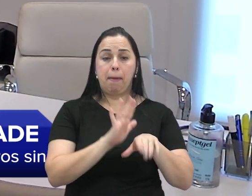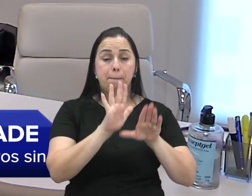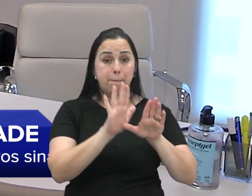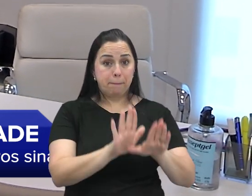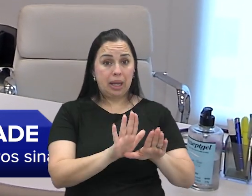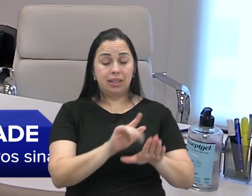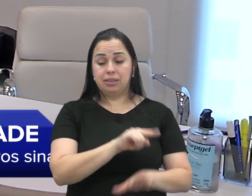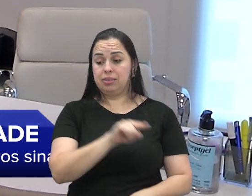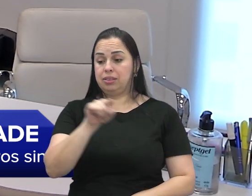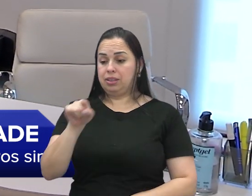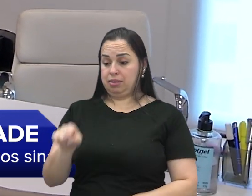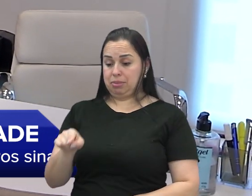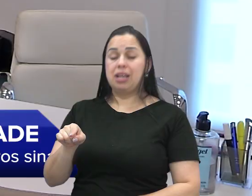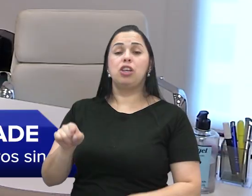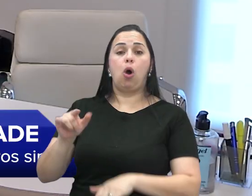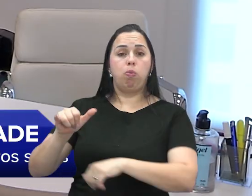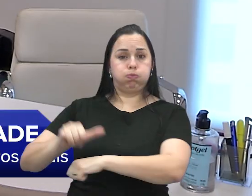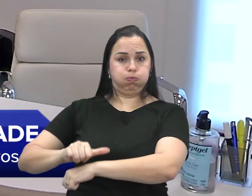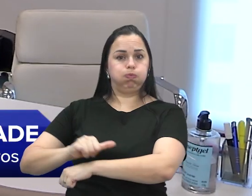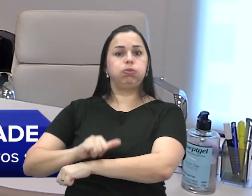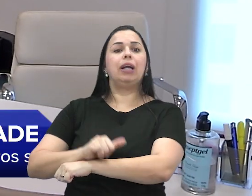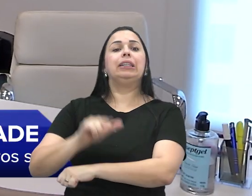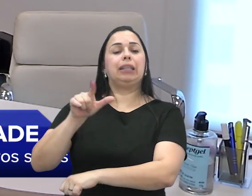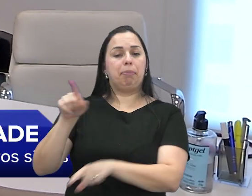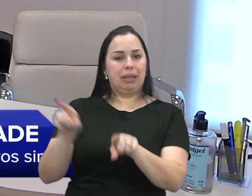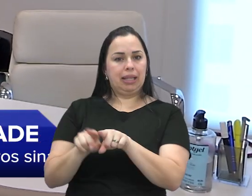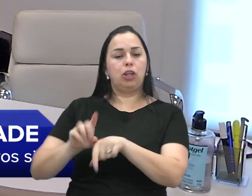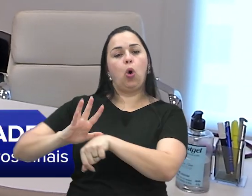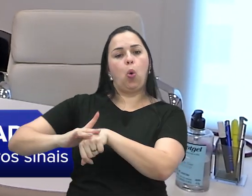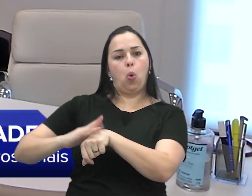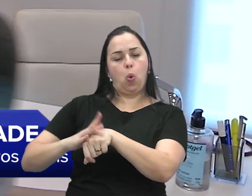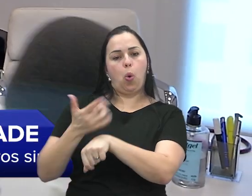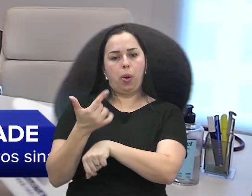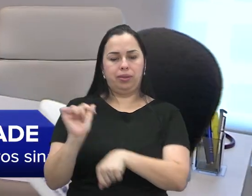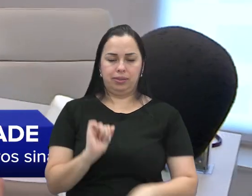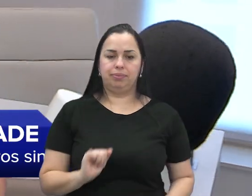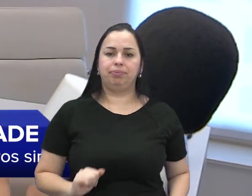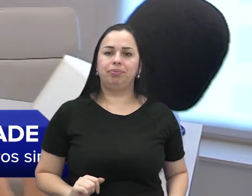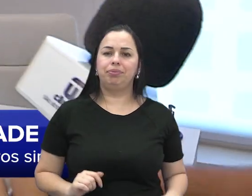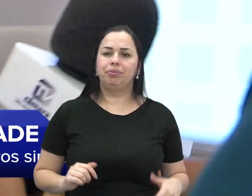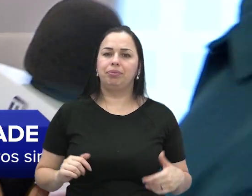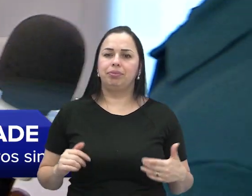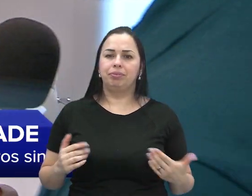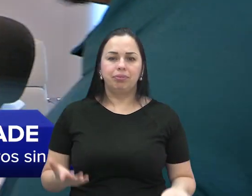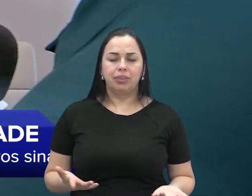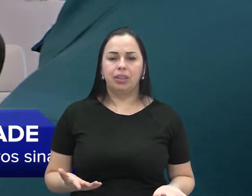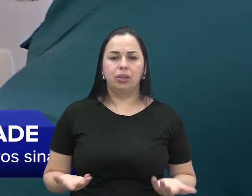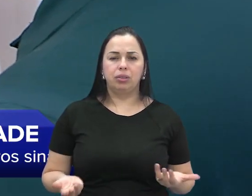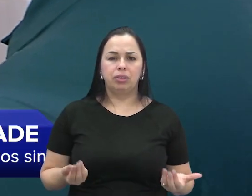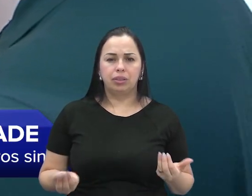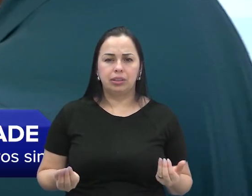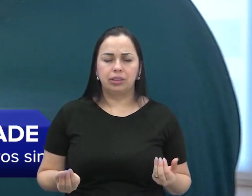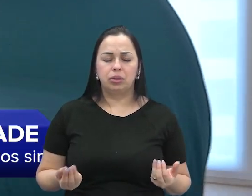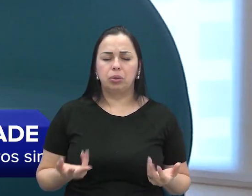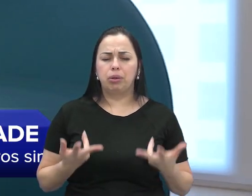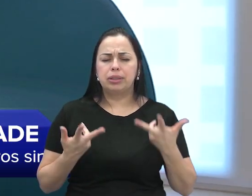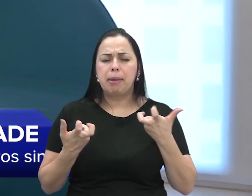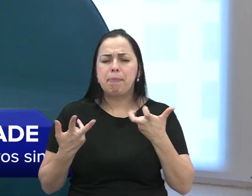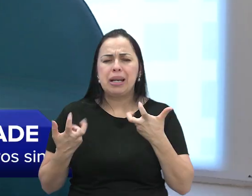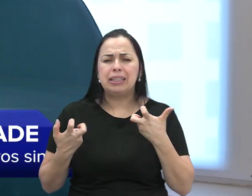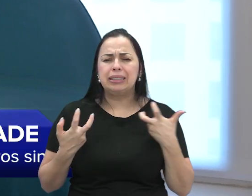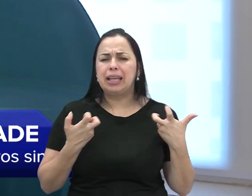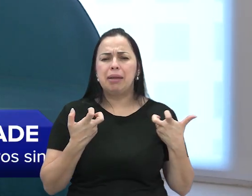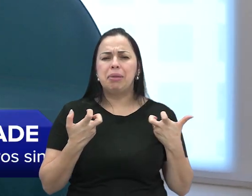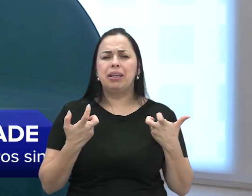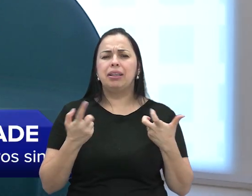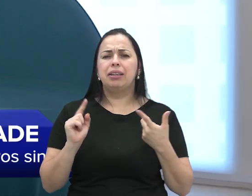associadas, mas na obesidade clínica ele já teria essas repercussões. Então, doutora, quais seriam essas manifestações, né, esses sinais que a